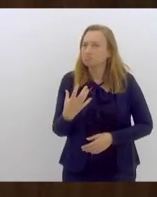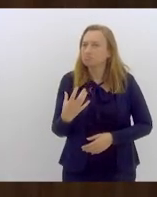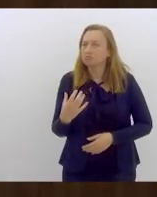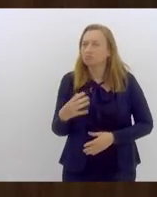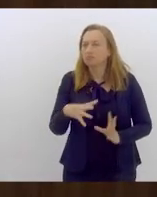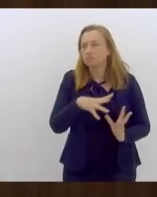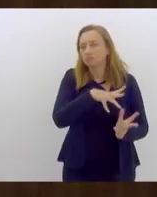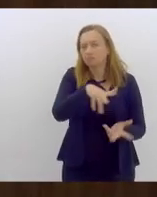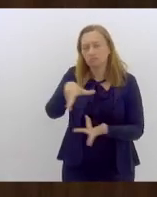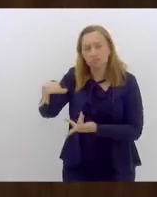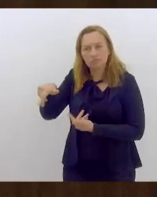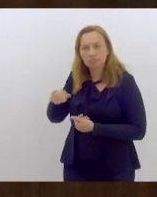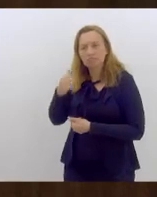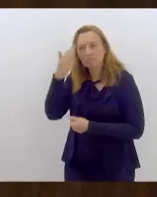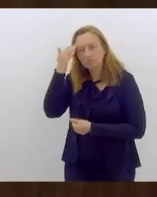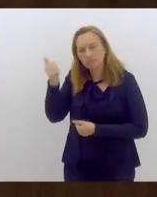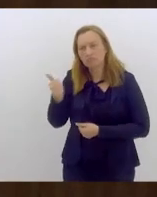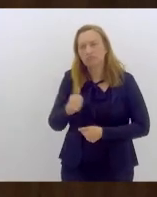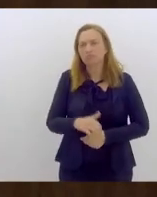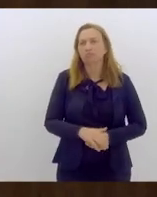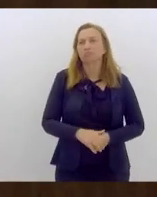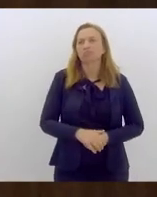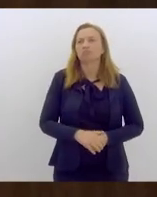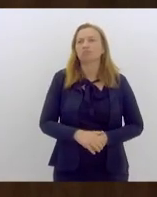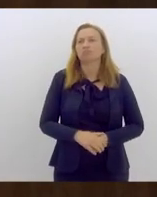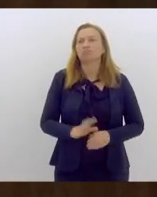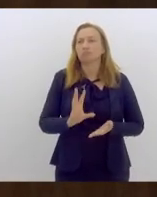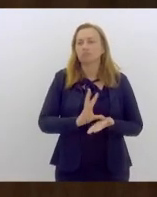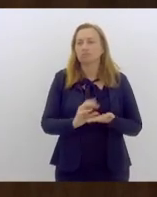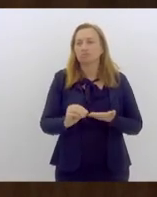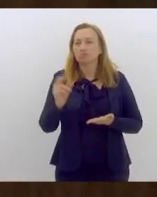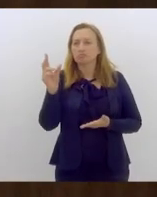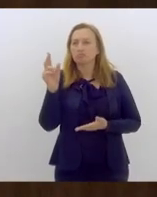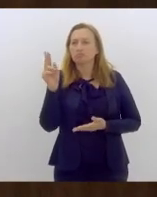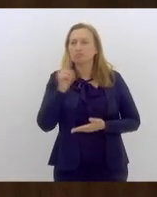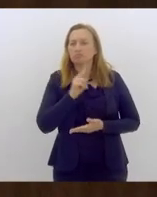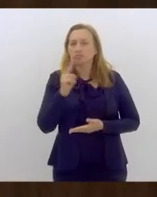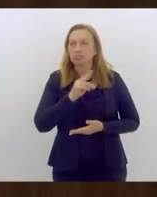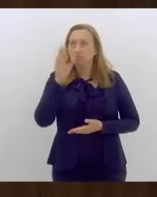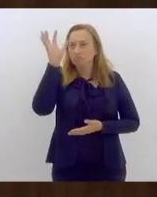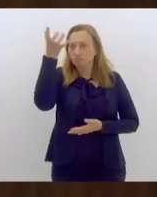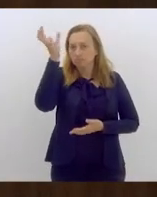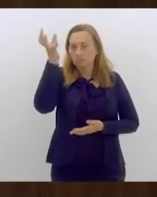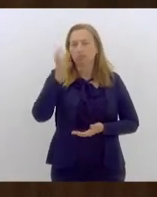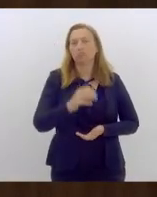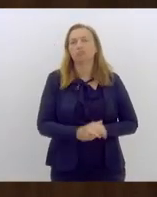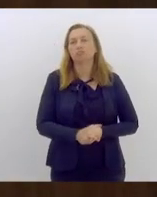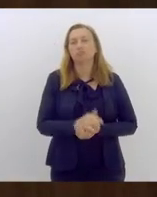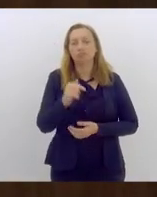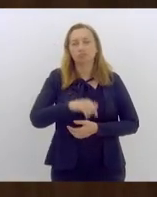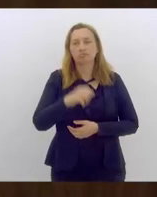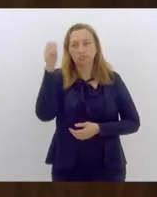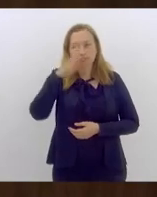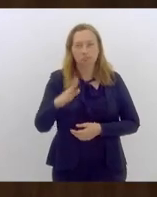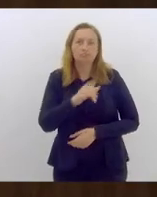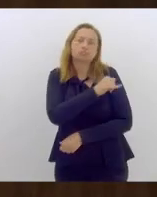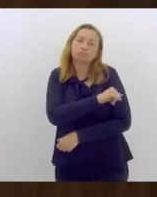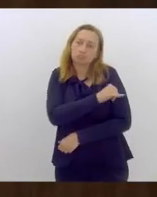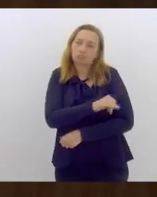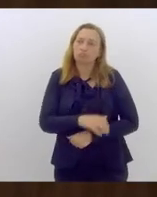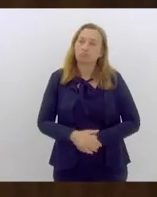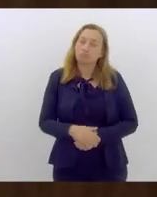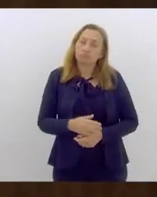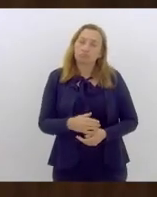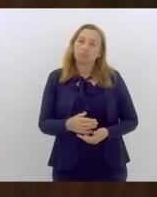mundo todo, como sabemos, está debruçado sobre a pauta das emergências climáticas e das mudanças climáticas. Aqui no Brasil e no Rio de Janeiro,